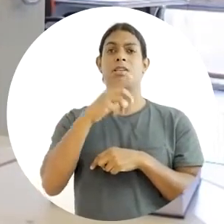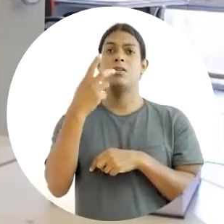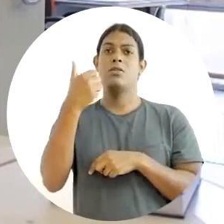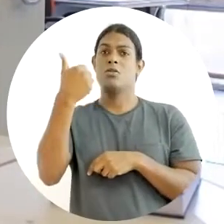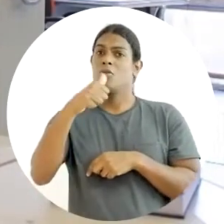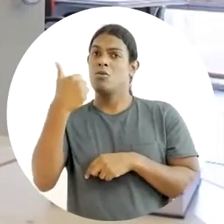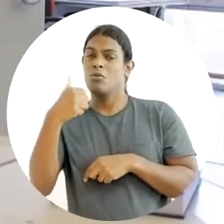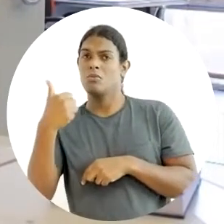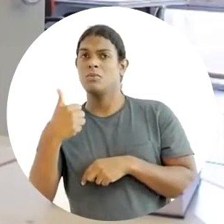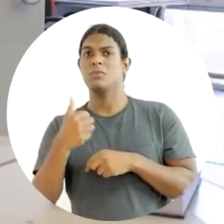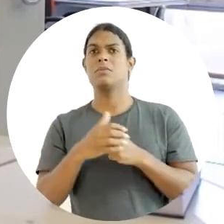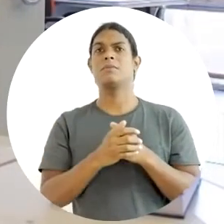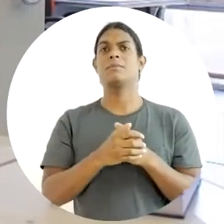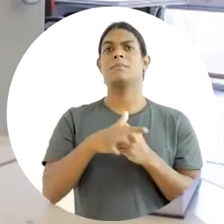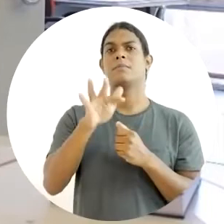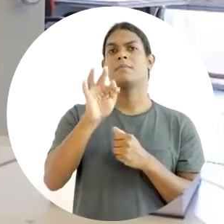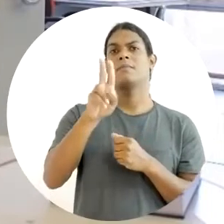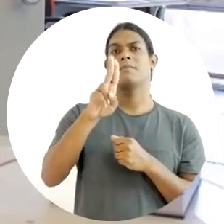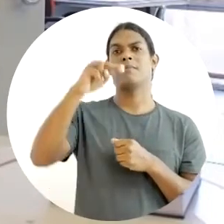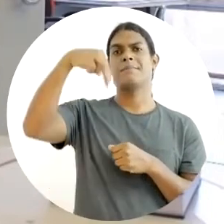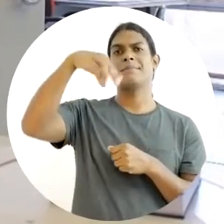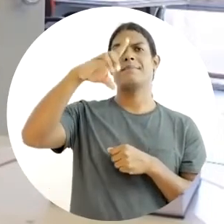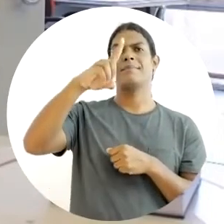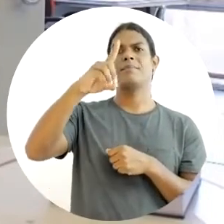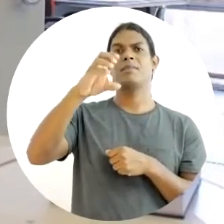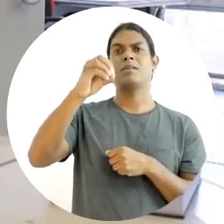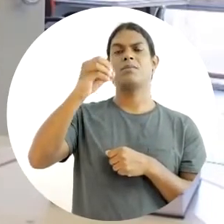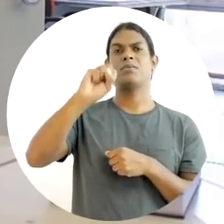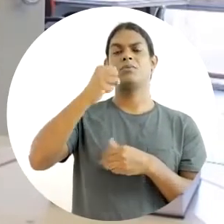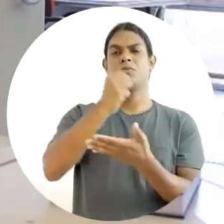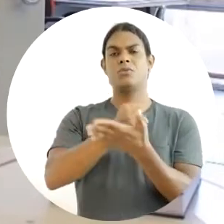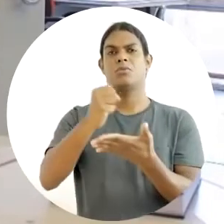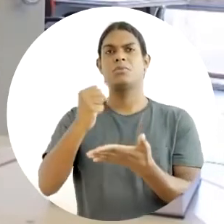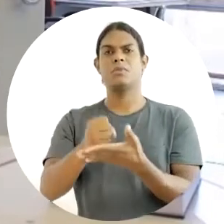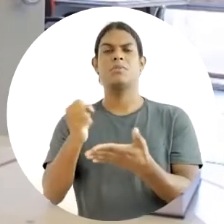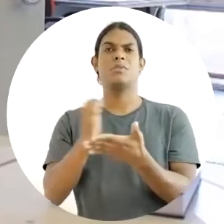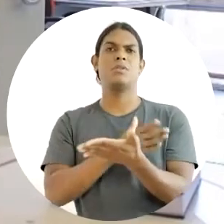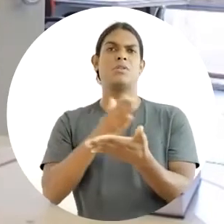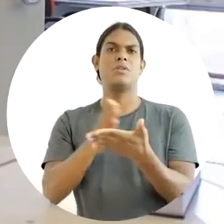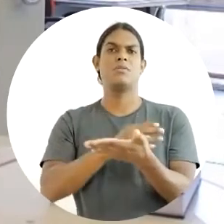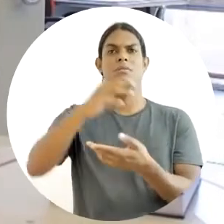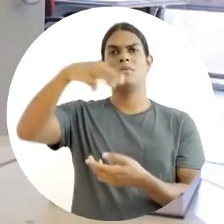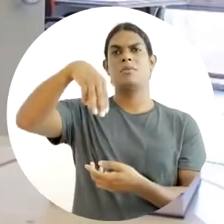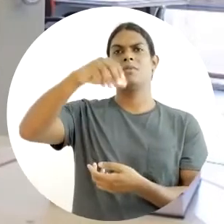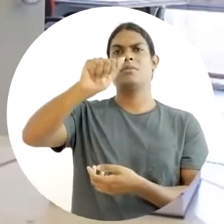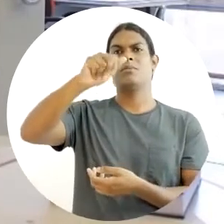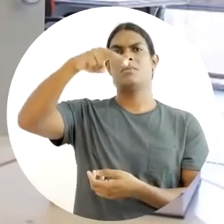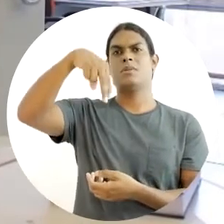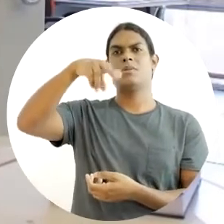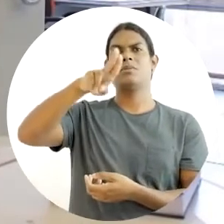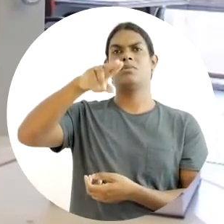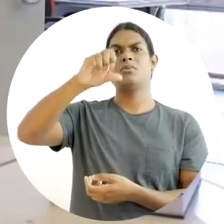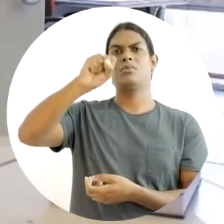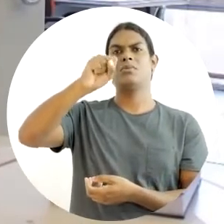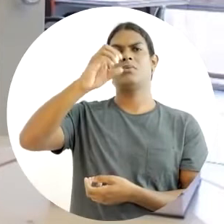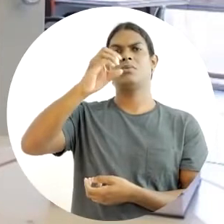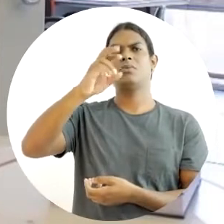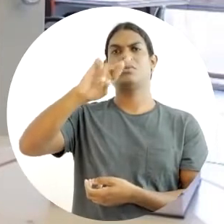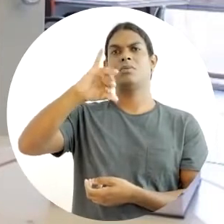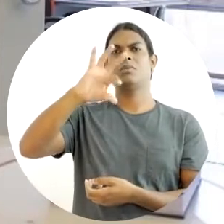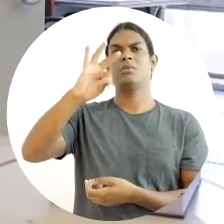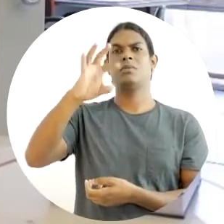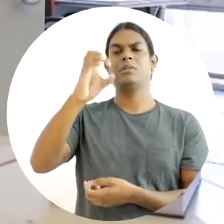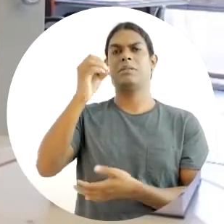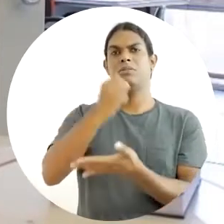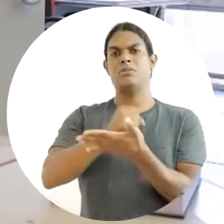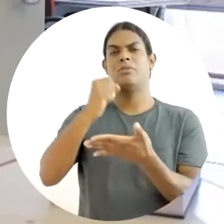documentais e nós temos livros, periódicos, manuscritos, documentos arquivísticos,